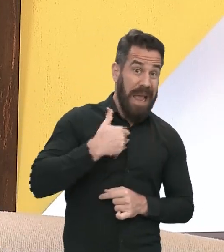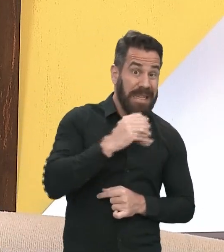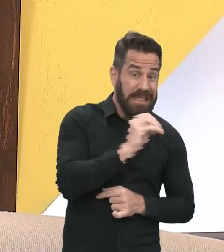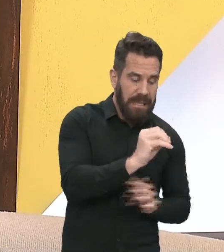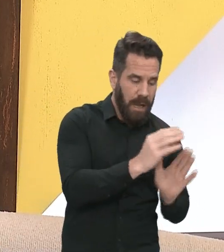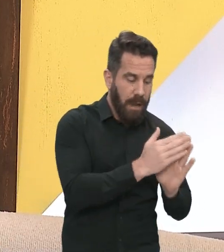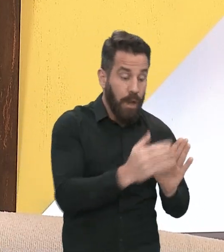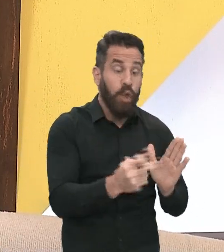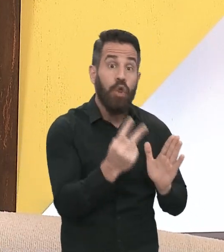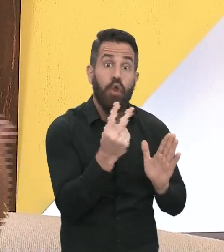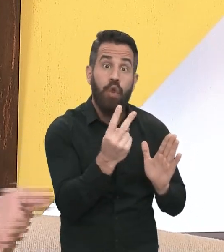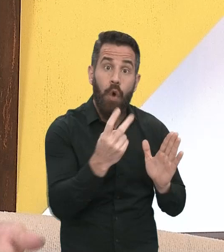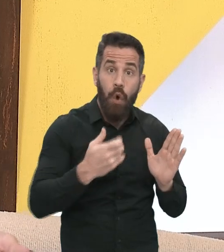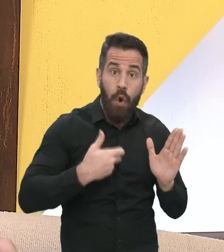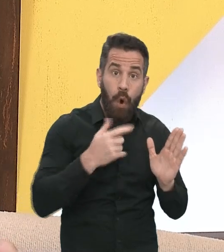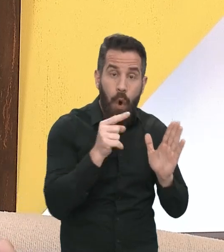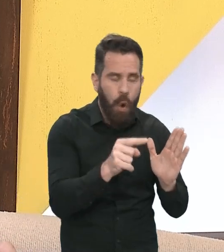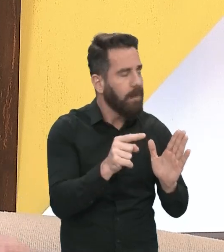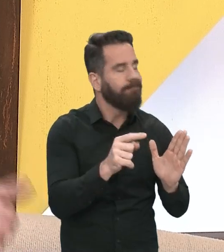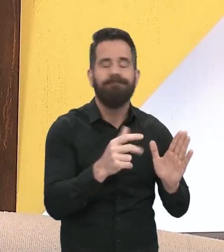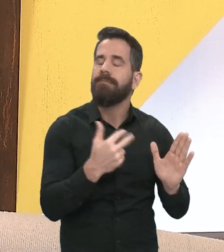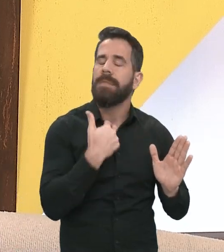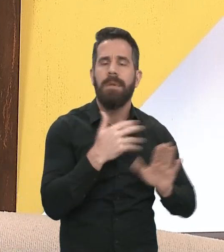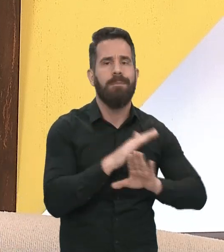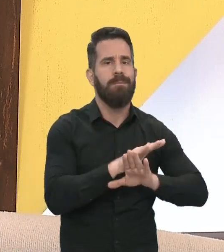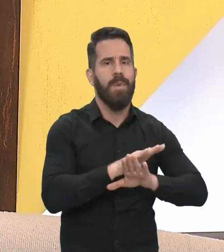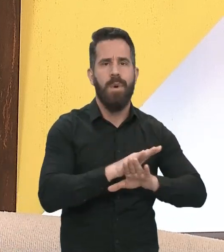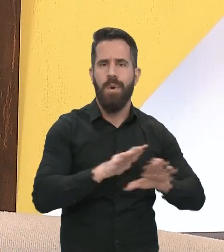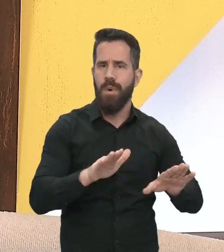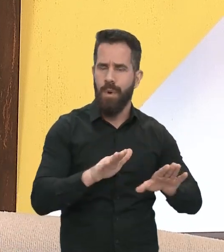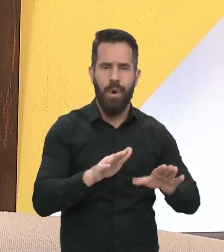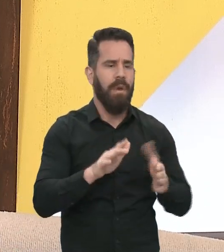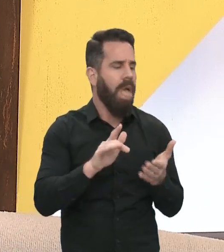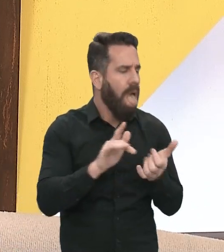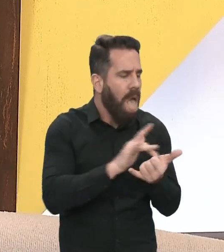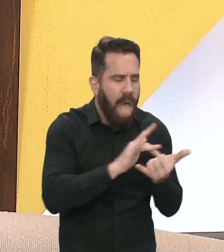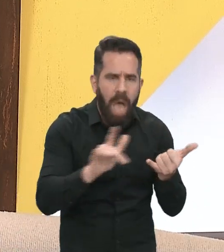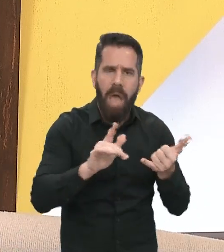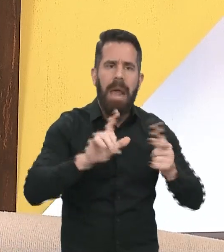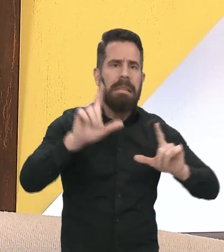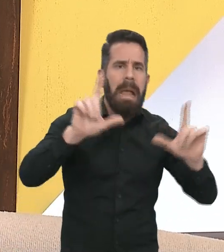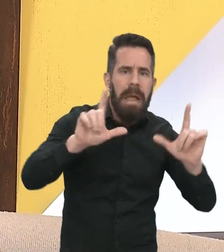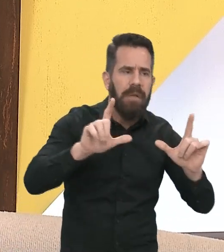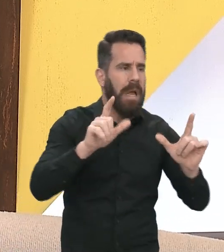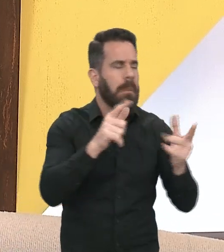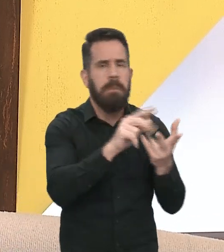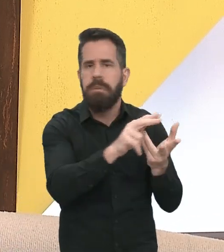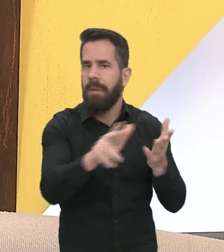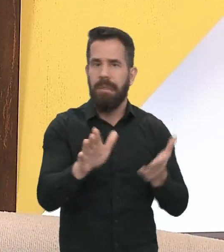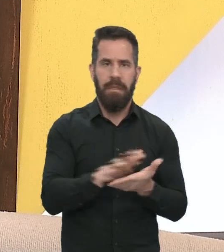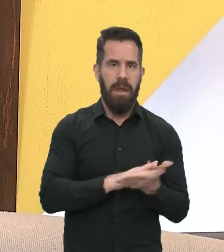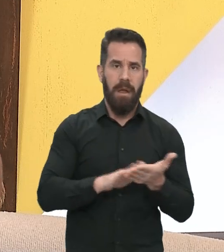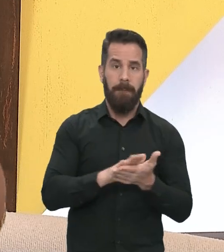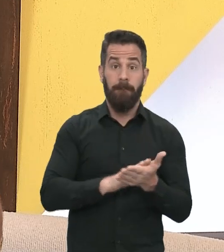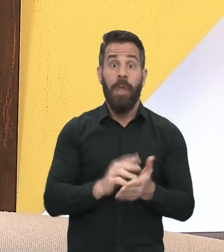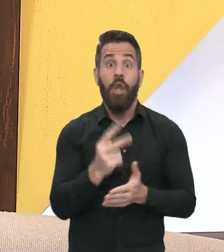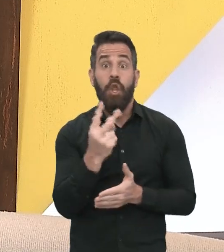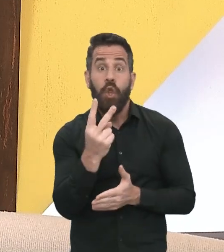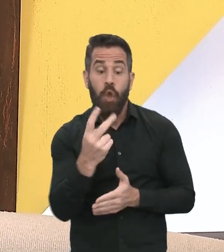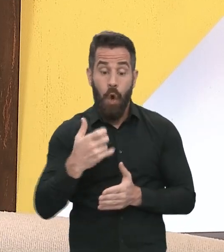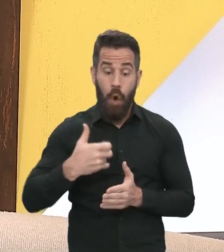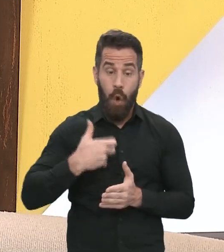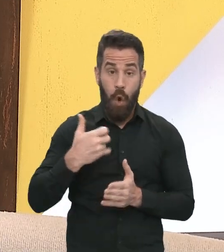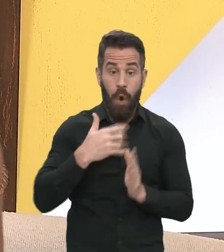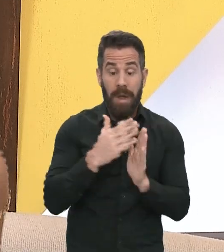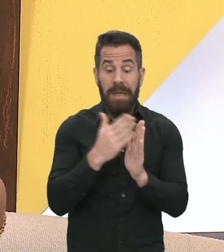recomendado, nenhum uso de telas, e que depois dos 2 aos 5 anos esse uso aconteça 1 hora